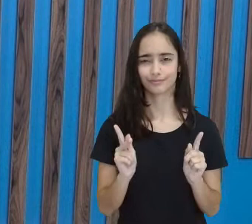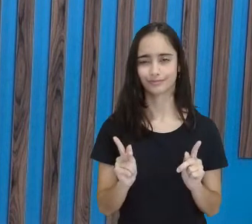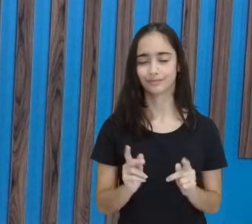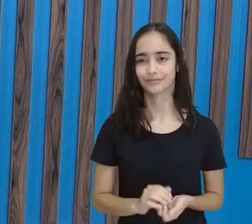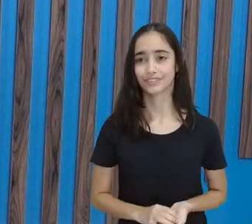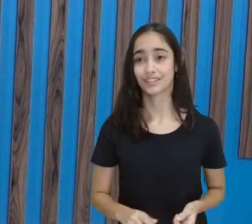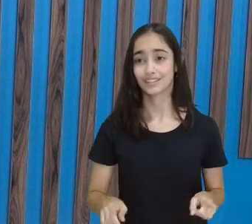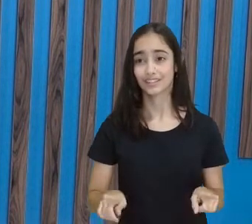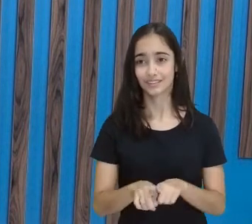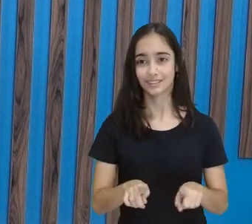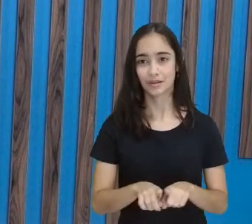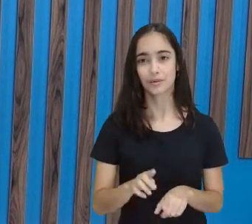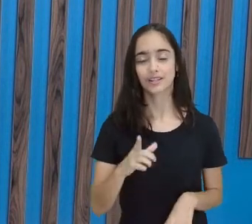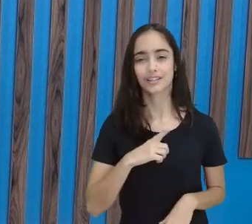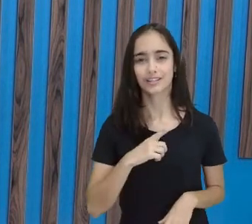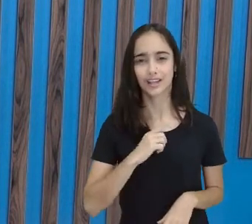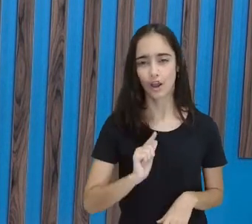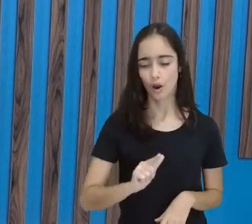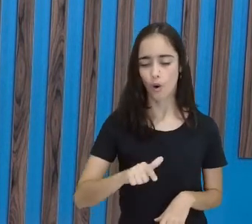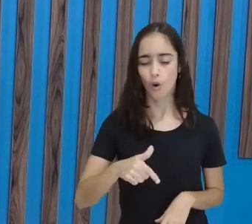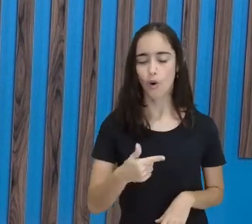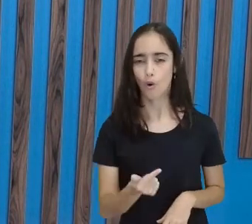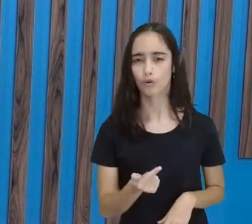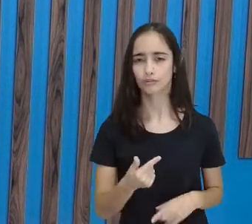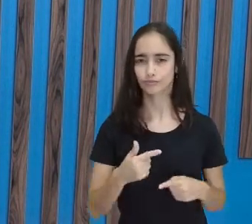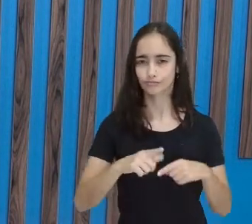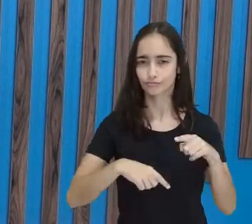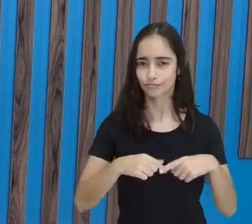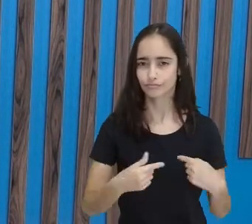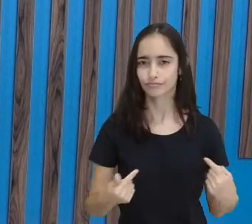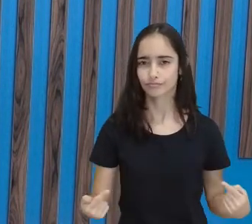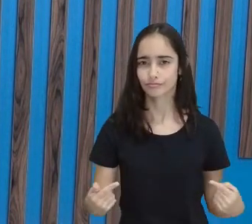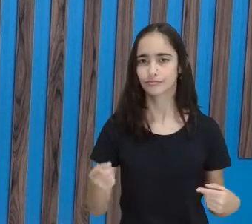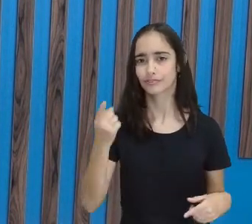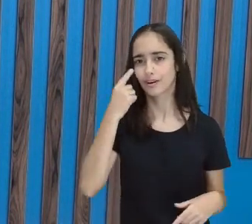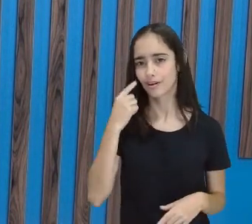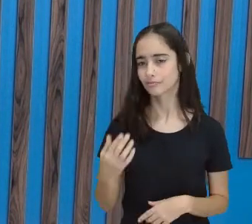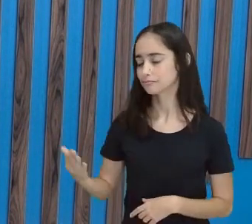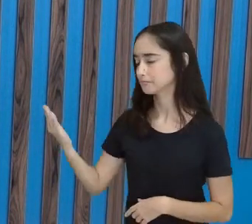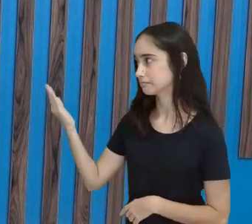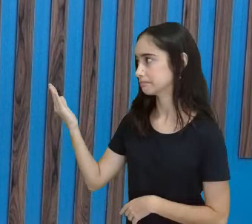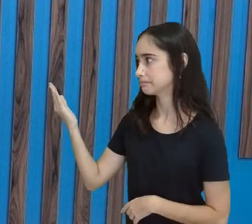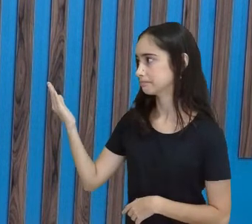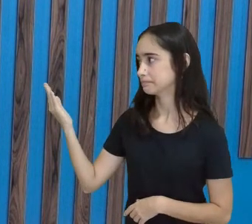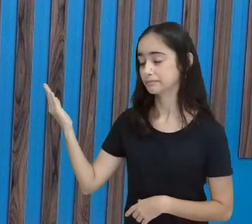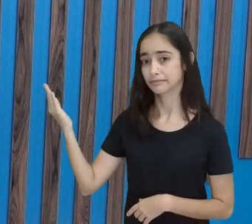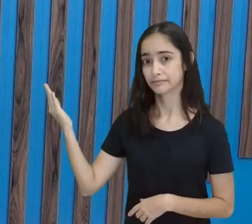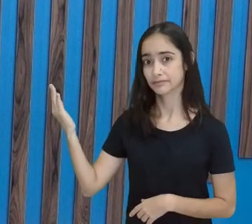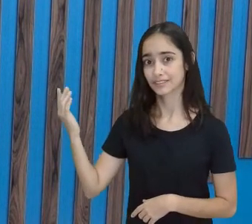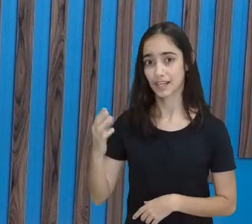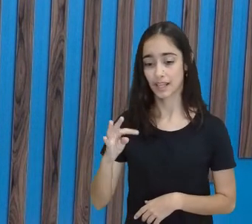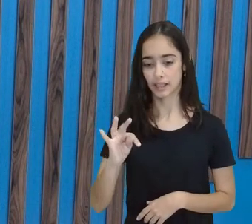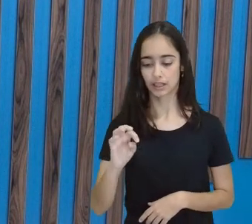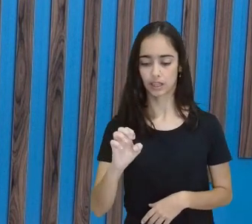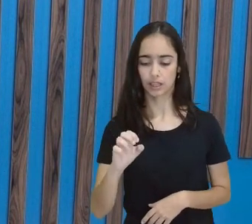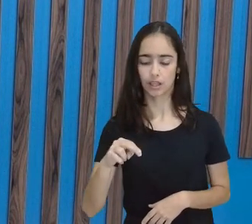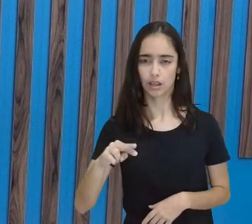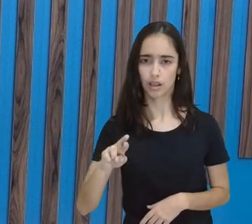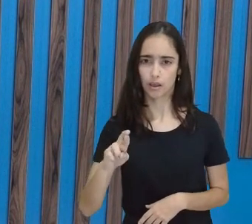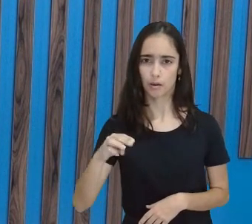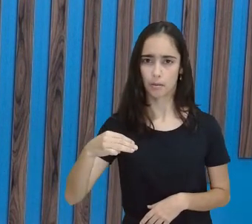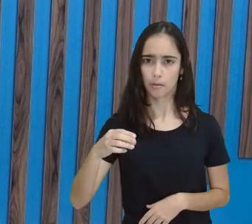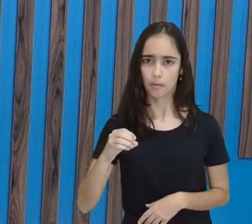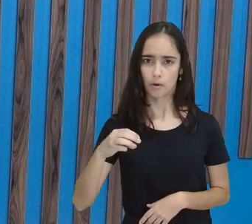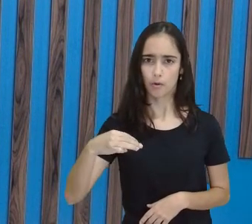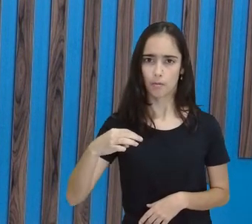instrumentos de medidas da temperatura, como o termômetro, que é bem conhecido, é um amiguinho nosso, né? É